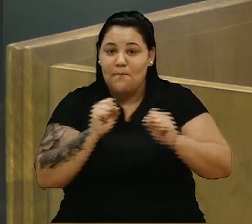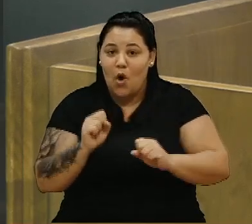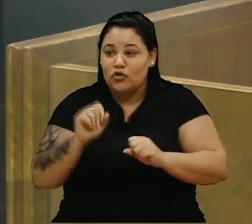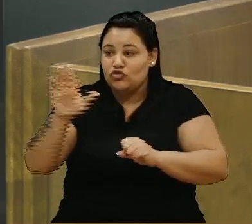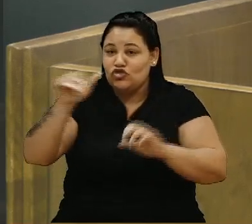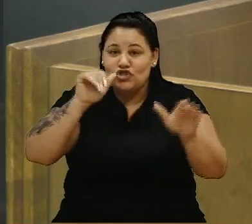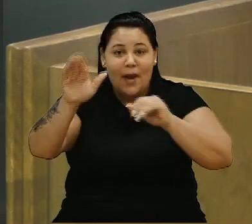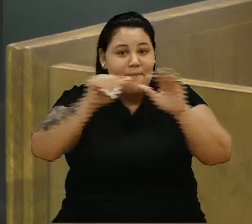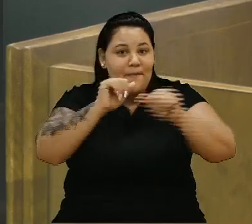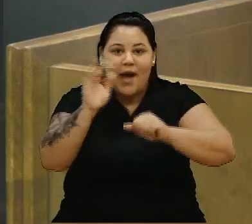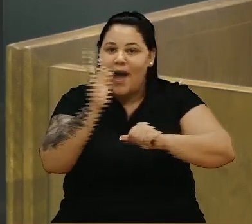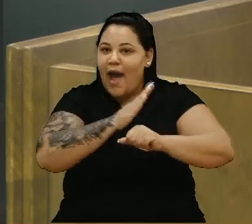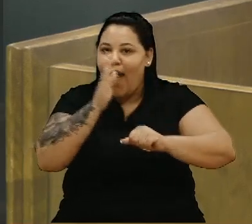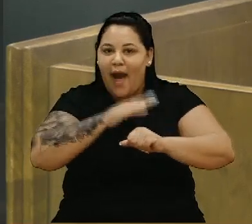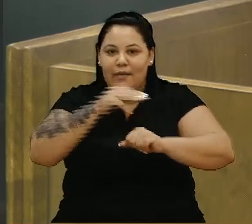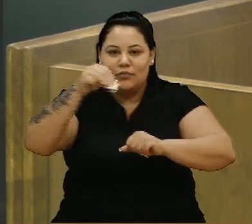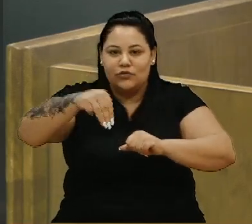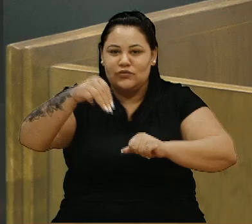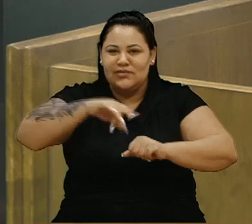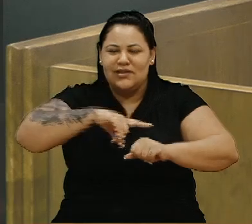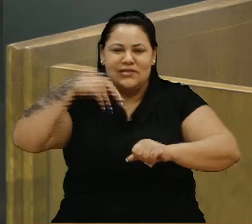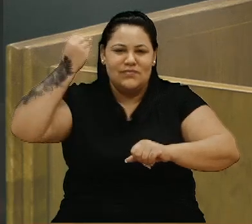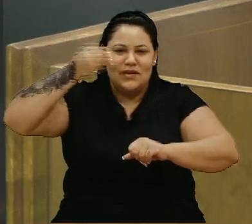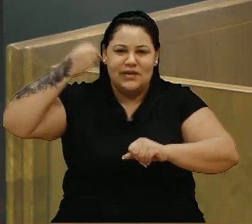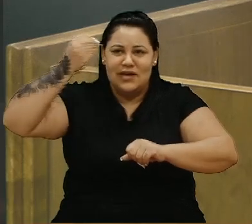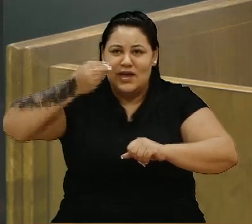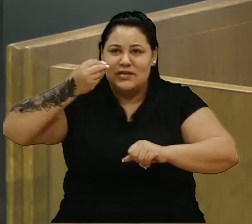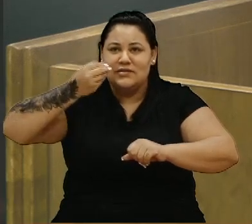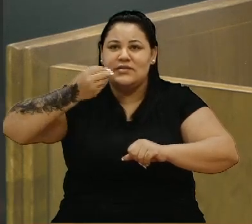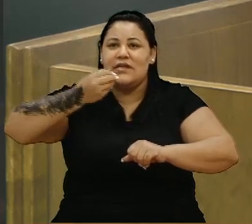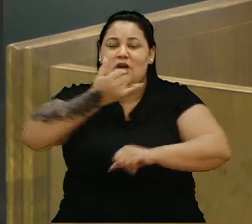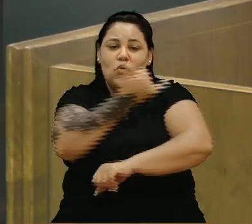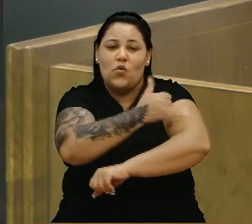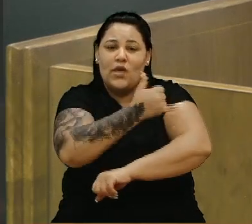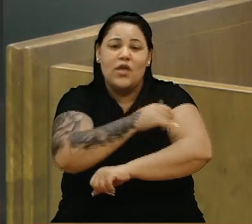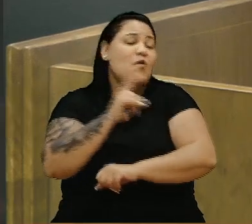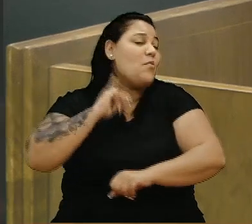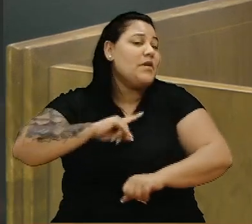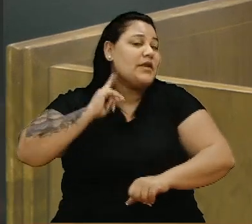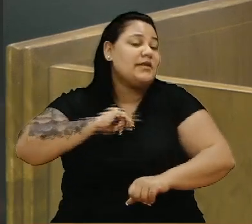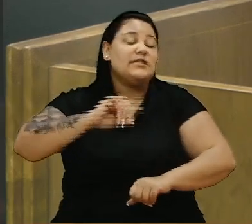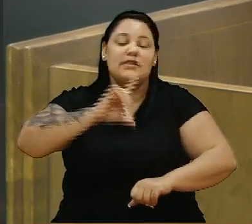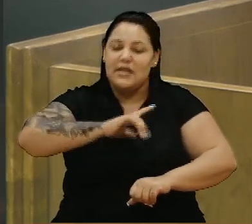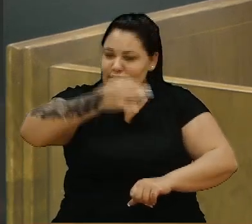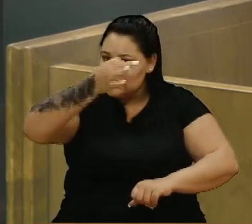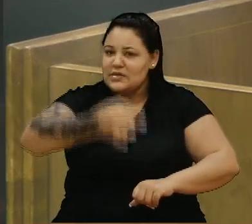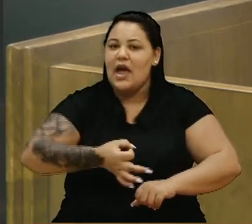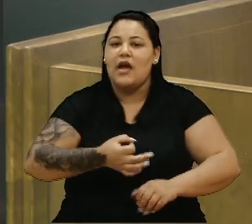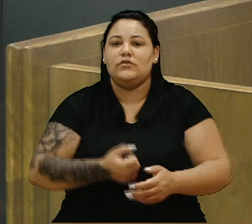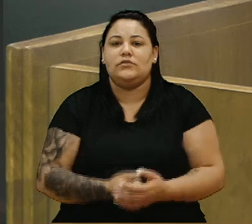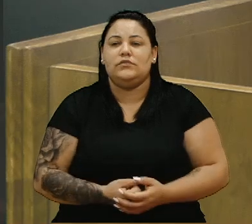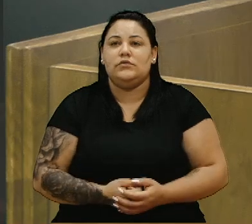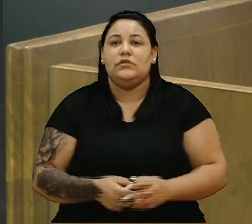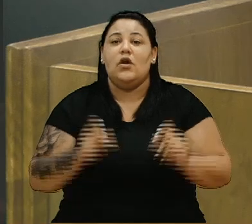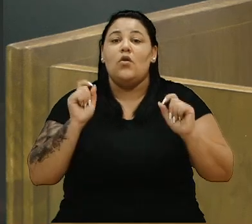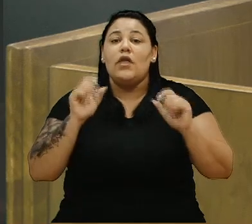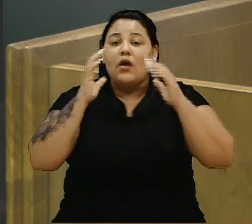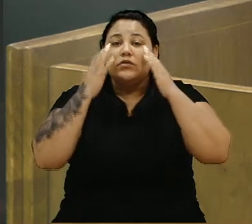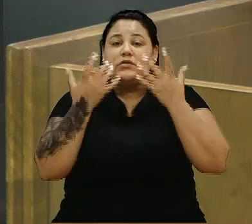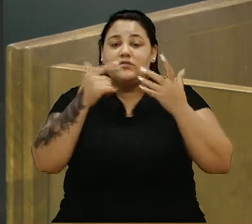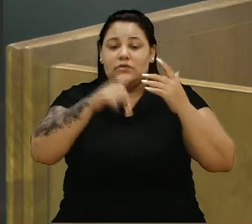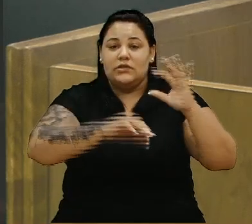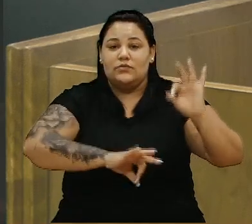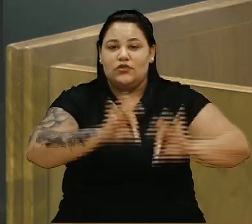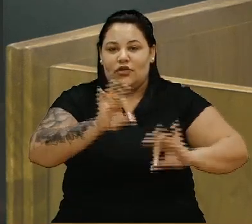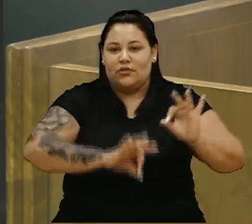minutos. Tem experiências no Rio de Janeiro, em Minas Gerais, que deram muito certo. O que aconteceu com esse